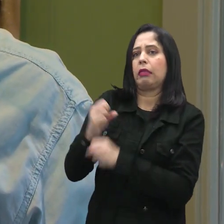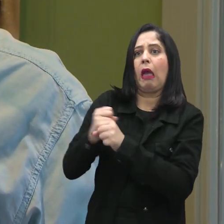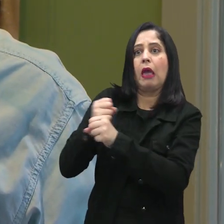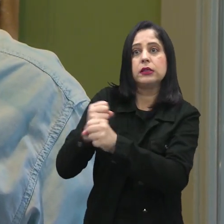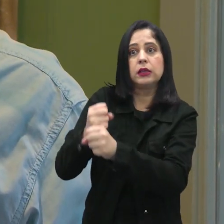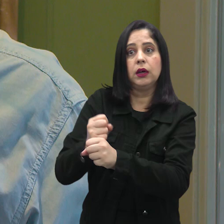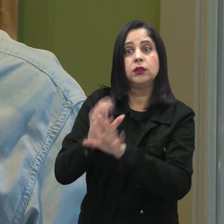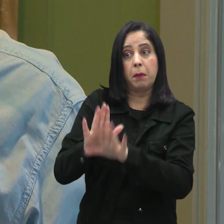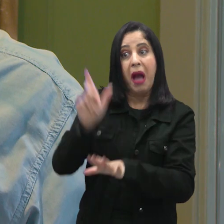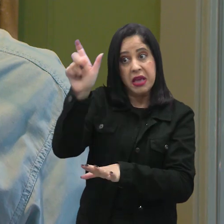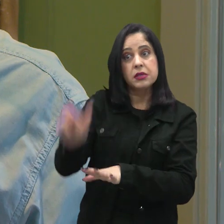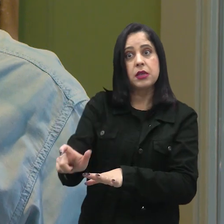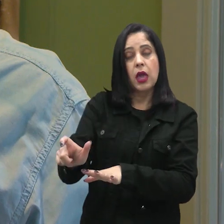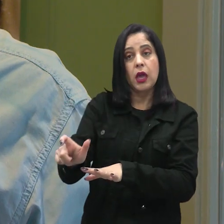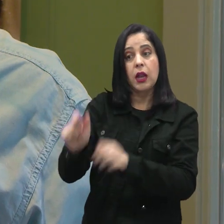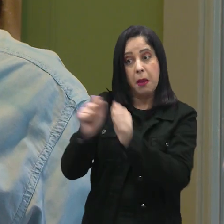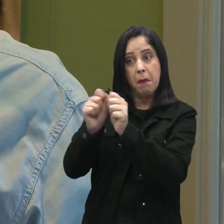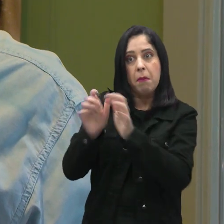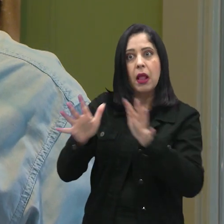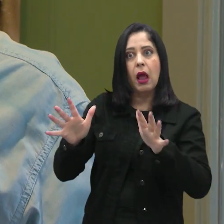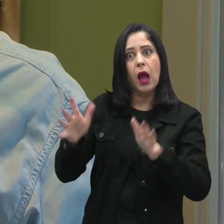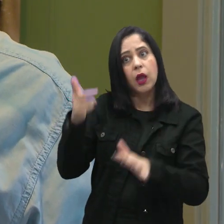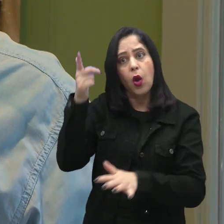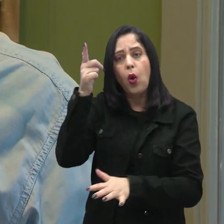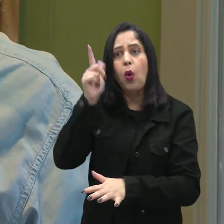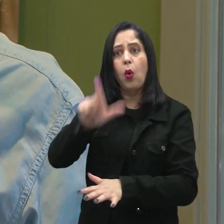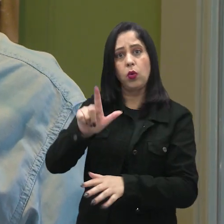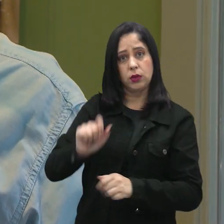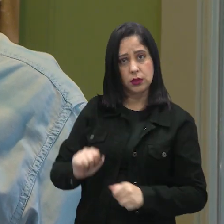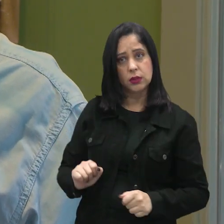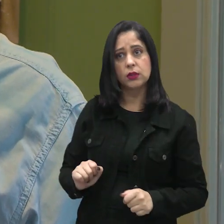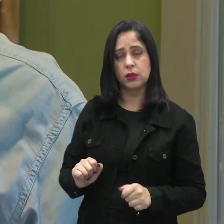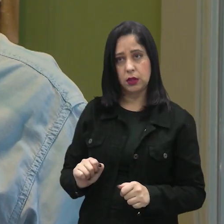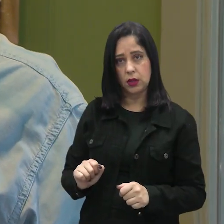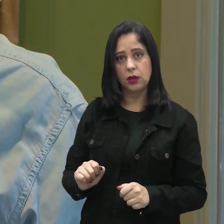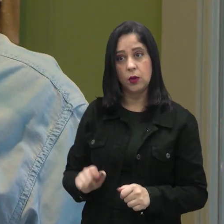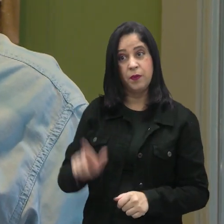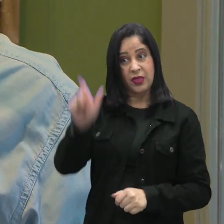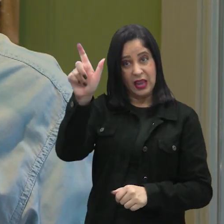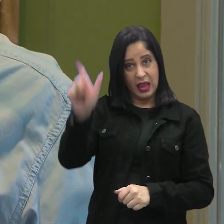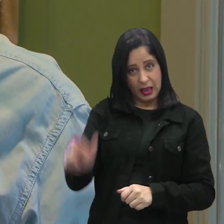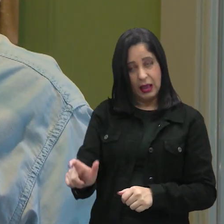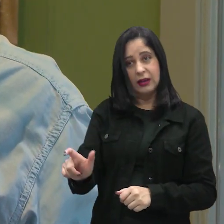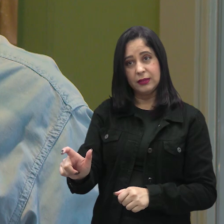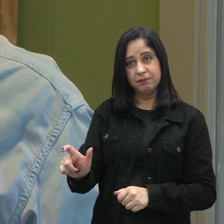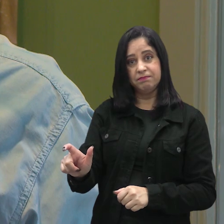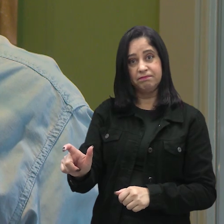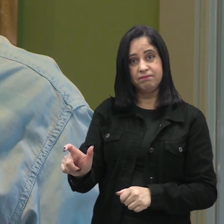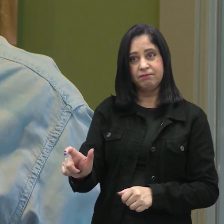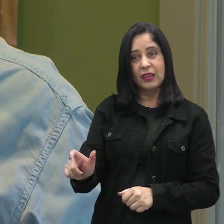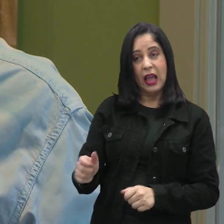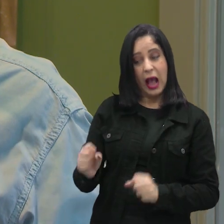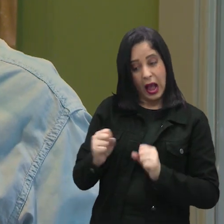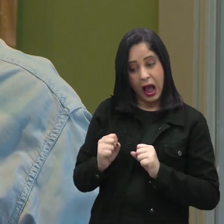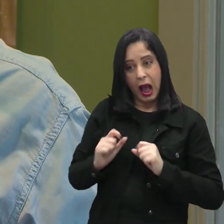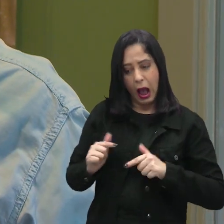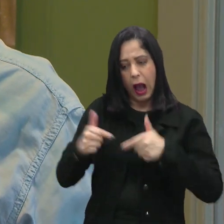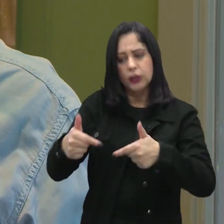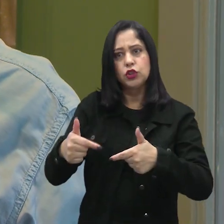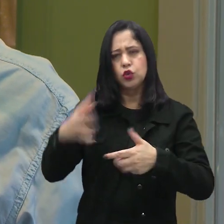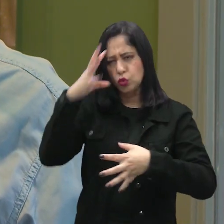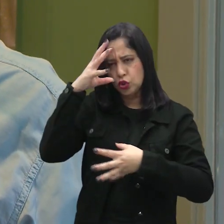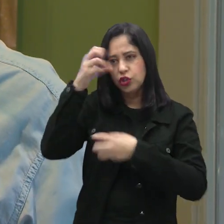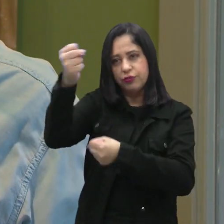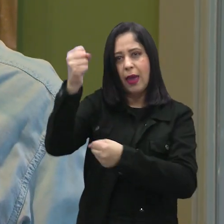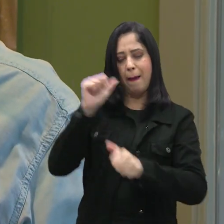apostolado que teve nessa cidade, mas estão ali como prova e confirmação que não só a sua presença histórica, mas também a sua ação de